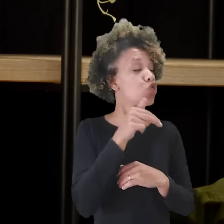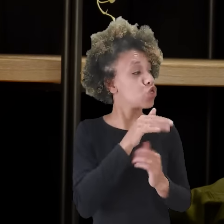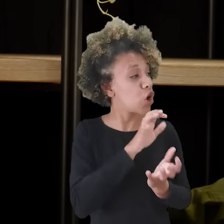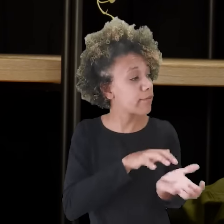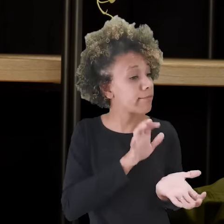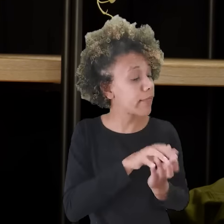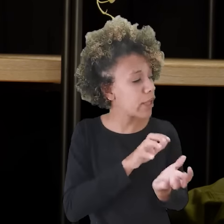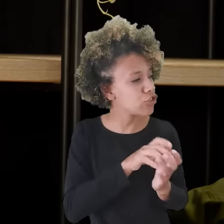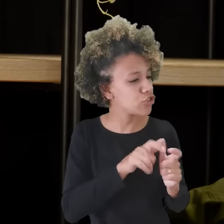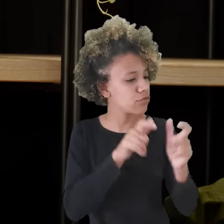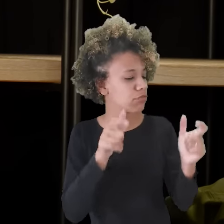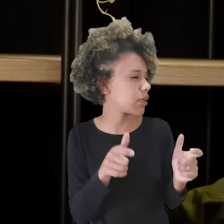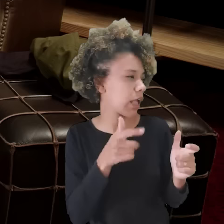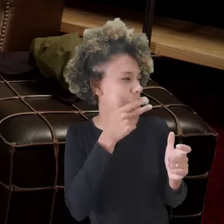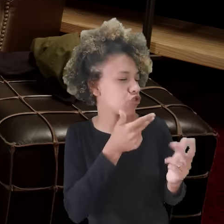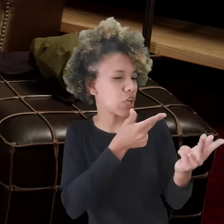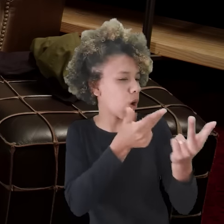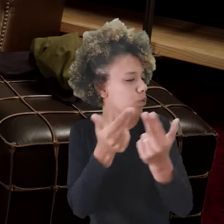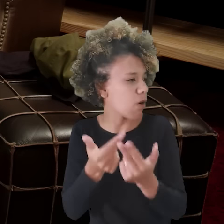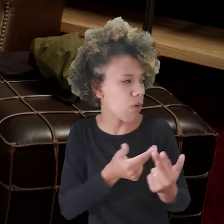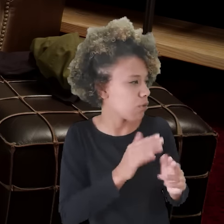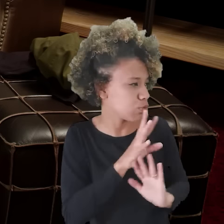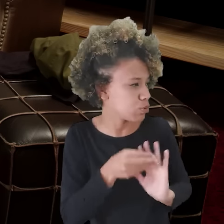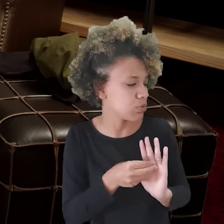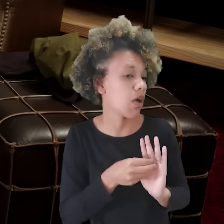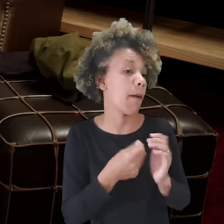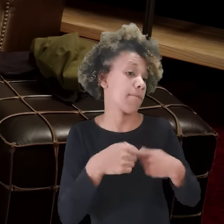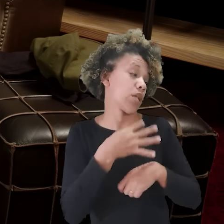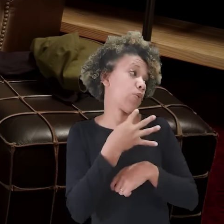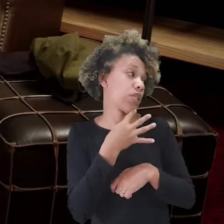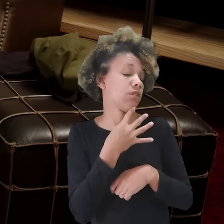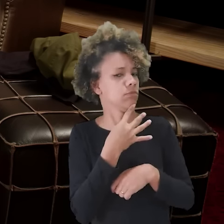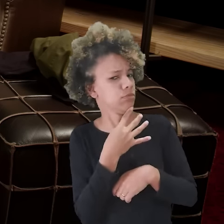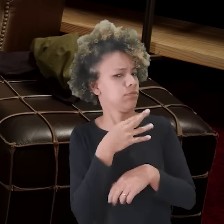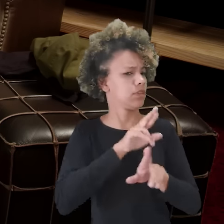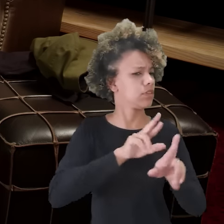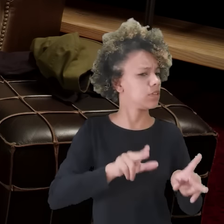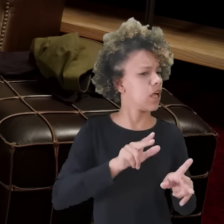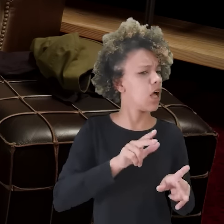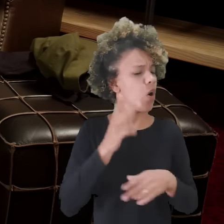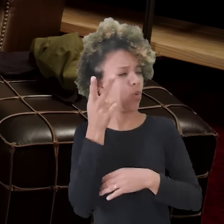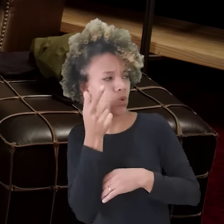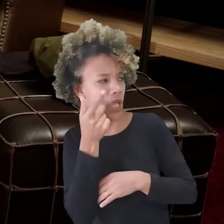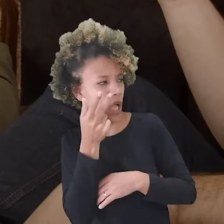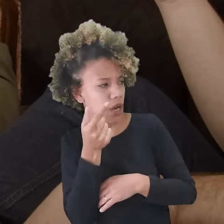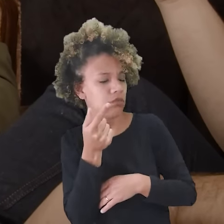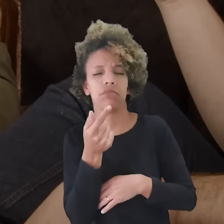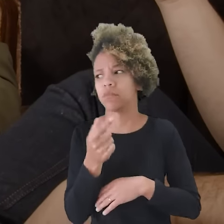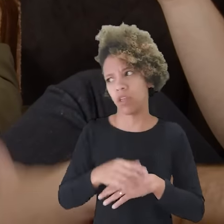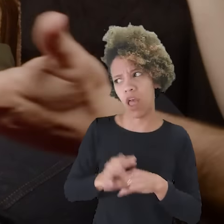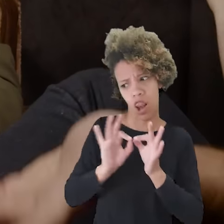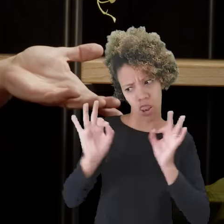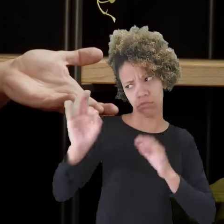bairro né e todo mundo acha que Nordeste é tudo igual né obviamente te conhecer bem que você vai ver aqui o cearense ele tem uma coisa mais longe